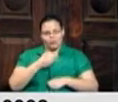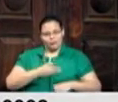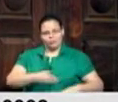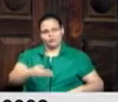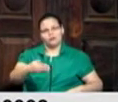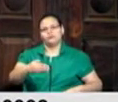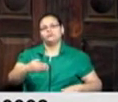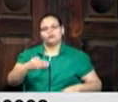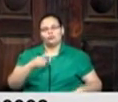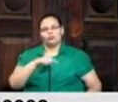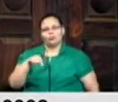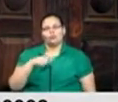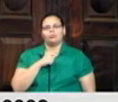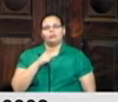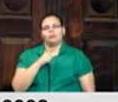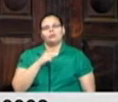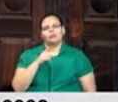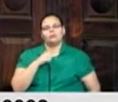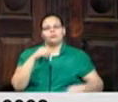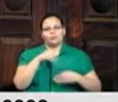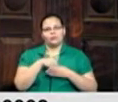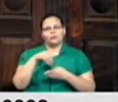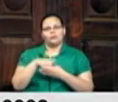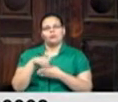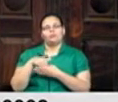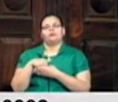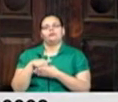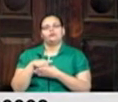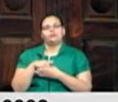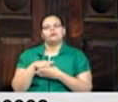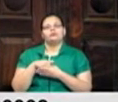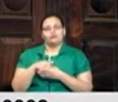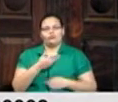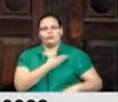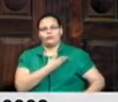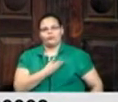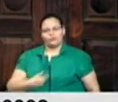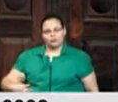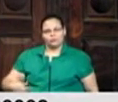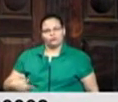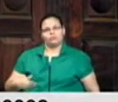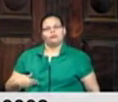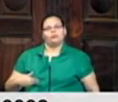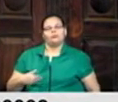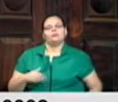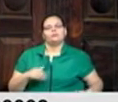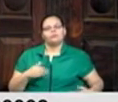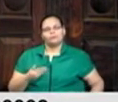frente teremos eleições de governador